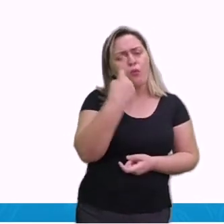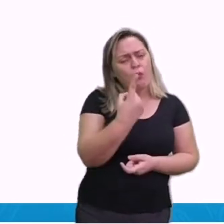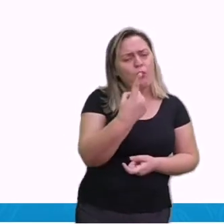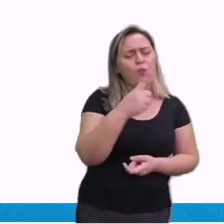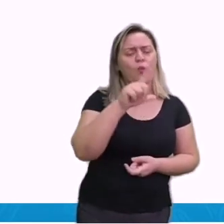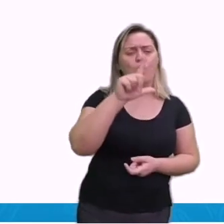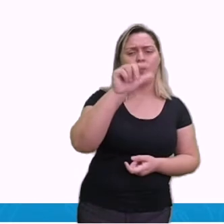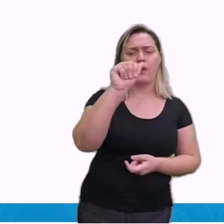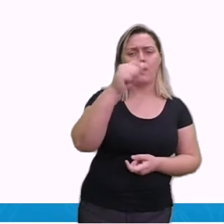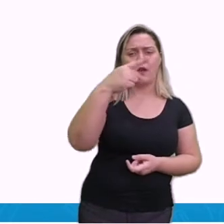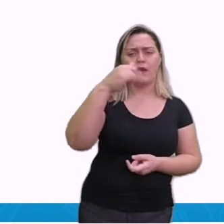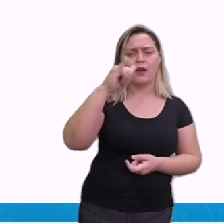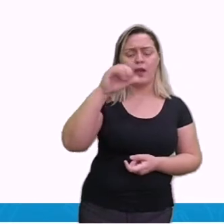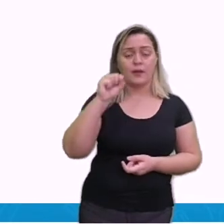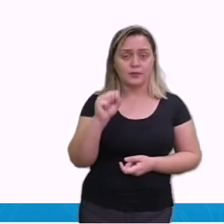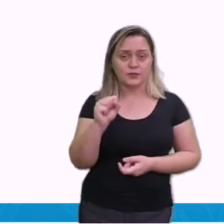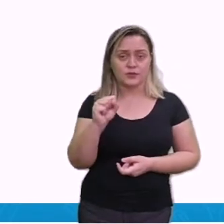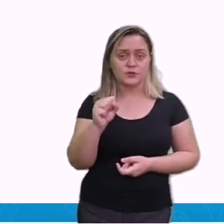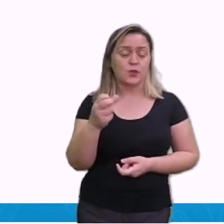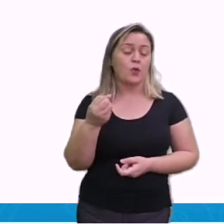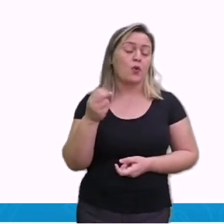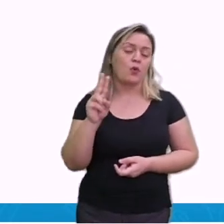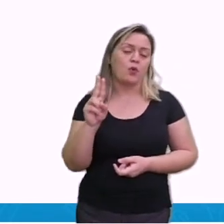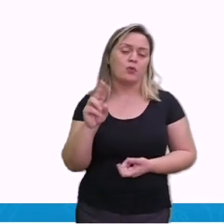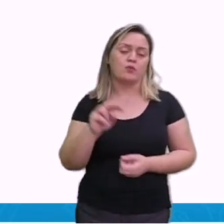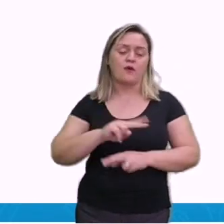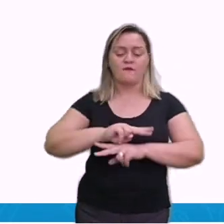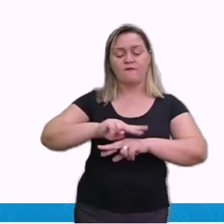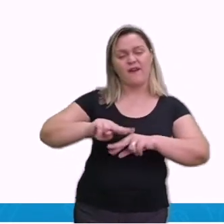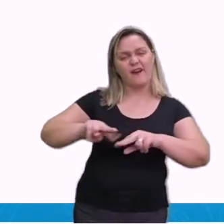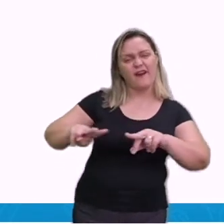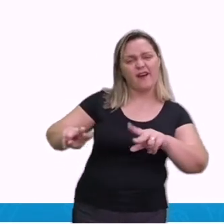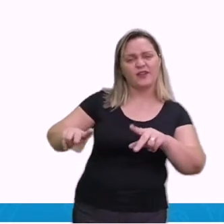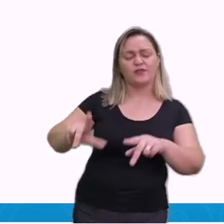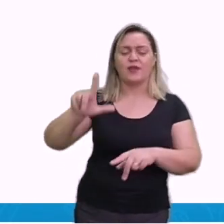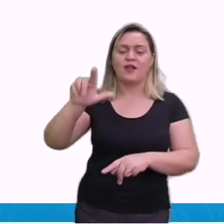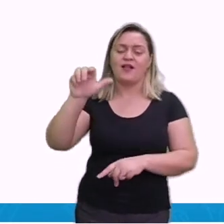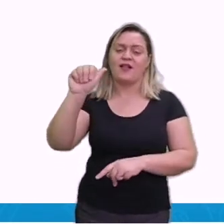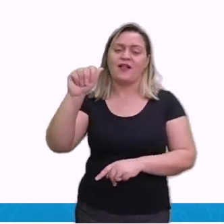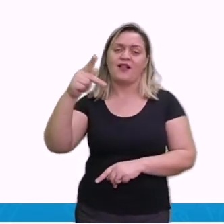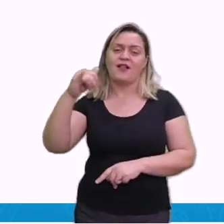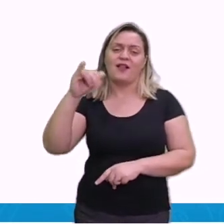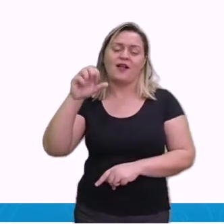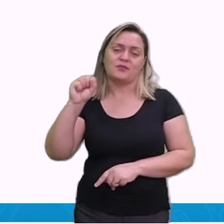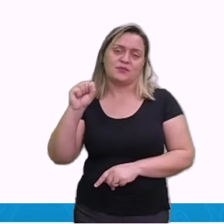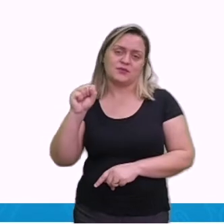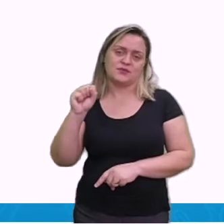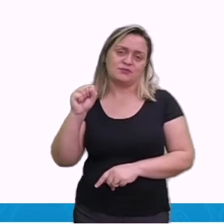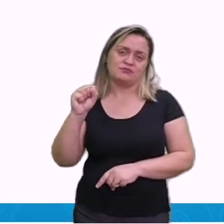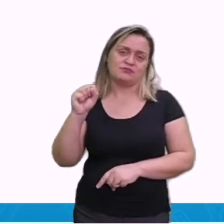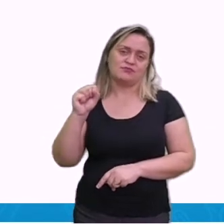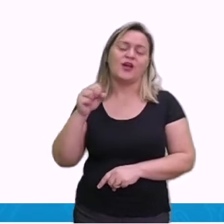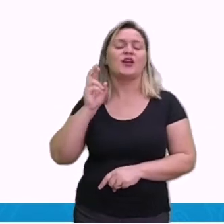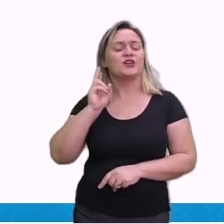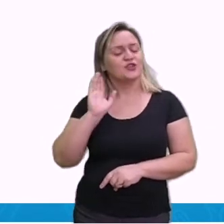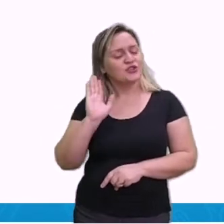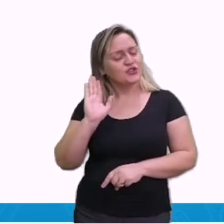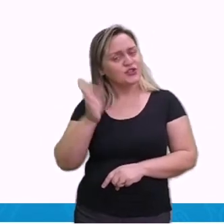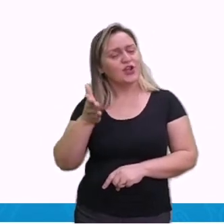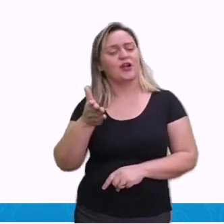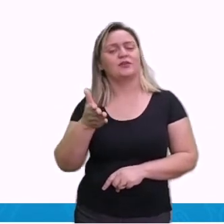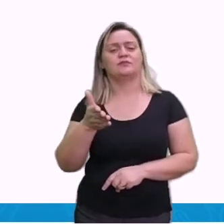olha lá, um lápis ou alguns lápis. Ela não tem, ela já é um plural,